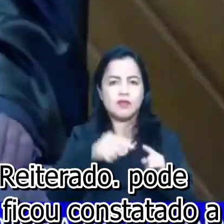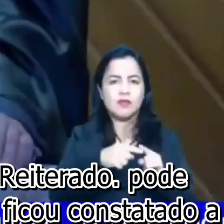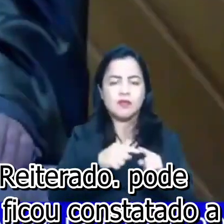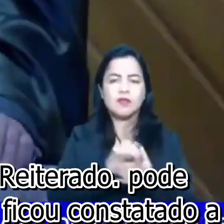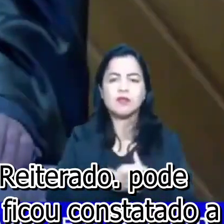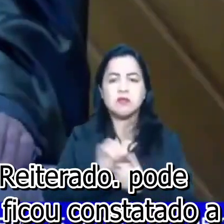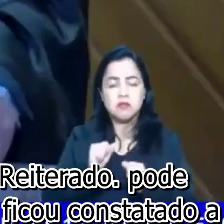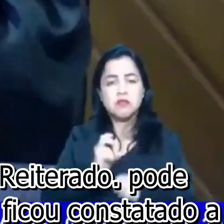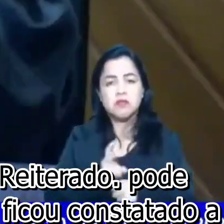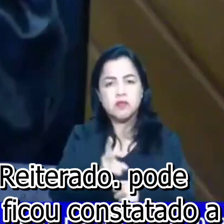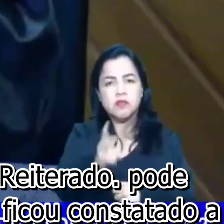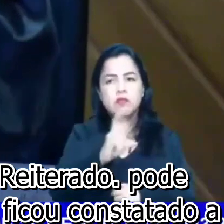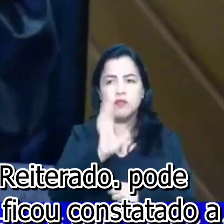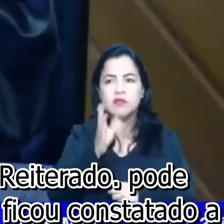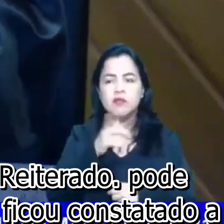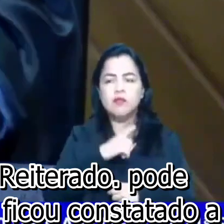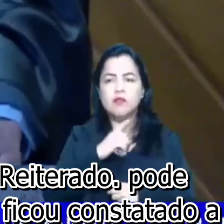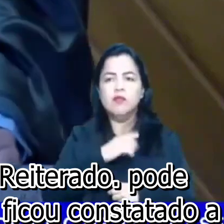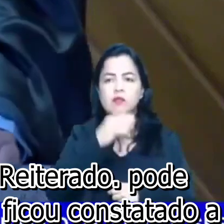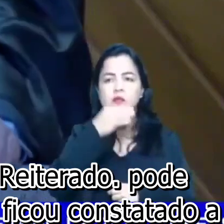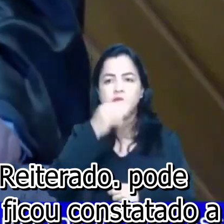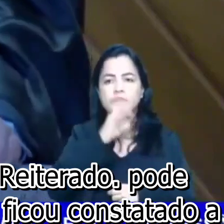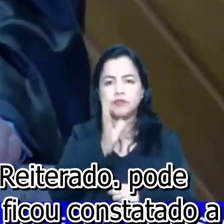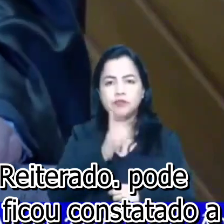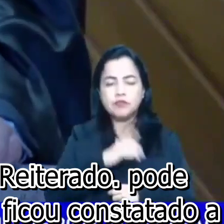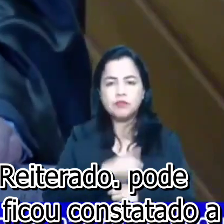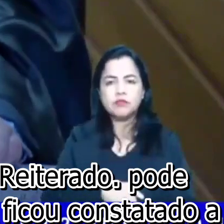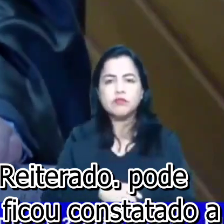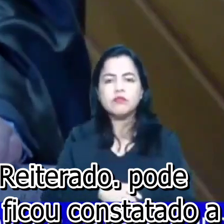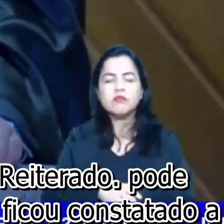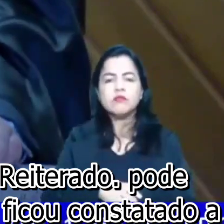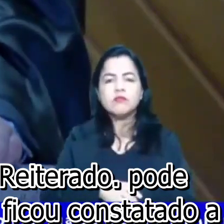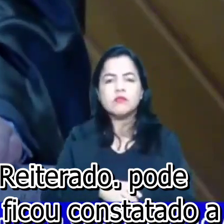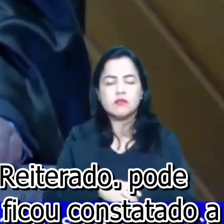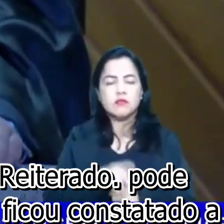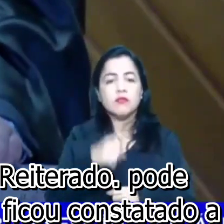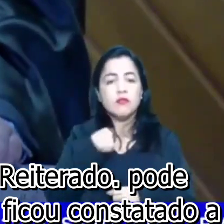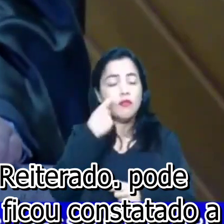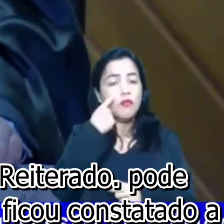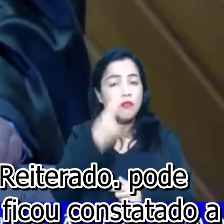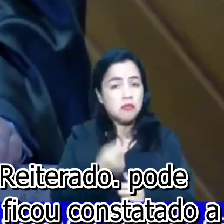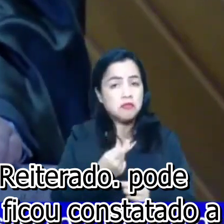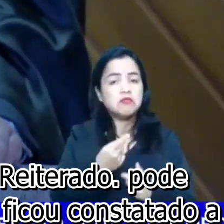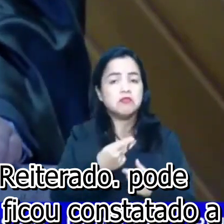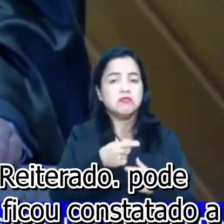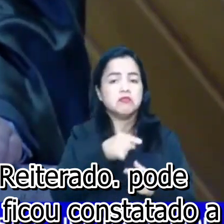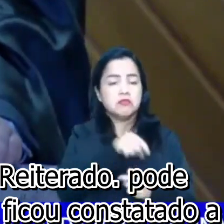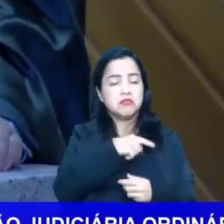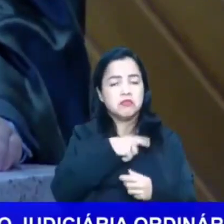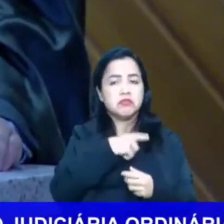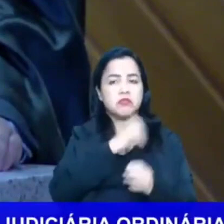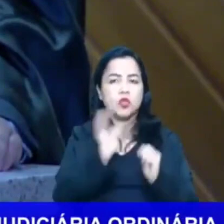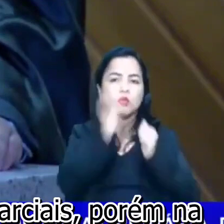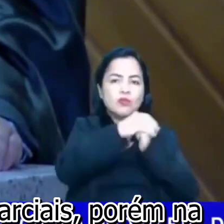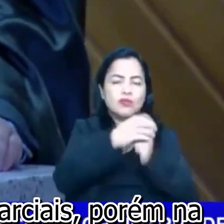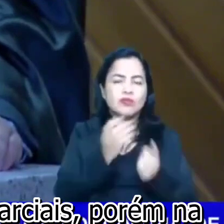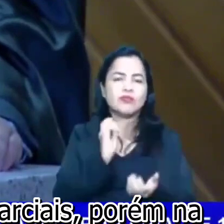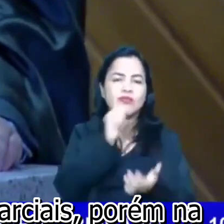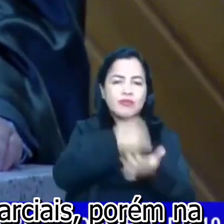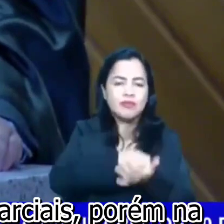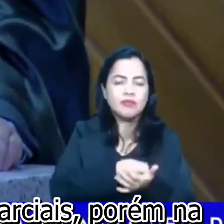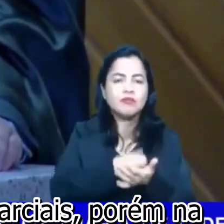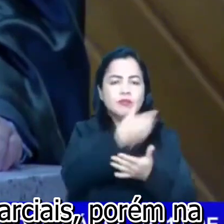prosseguir. Como já relatado, senhor presidente, aqui ficou constatado a omissão de gastos